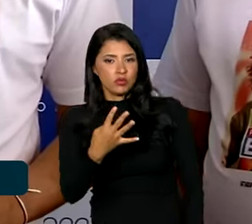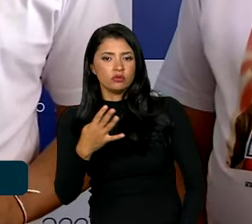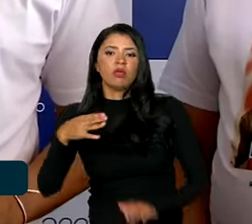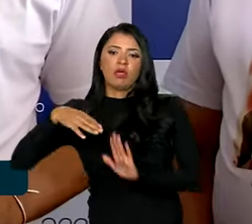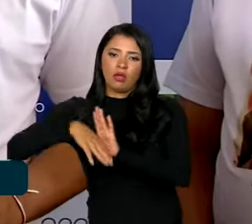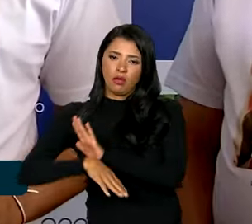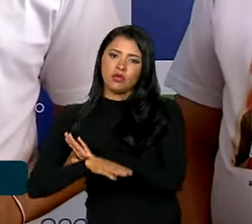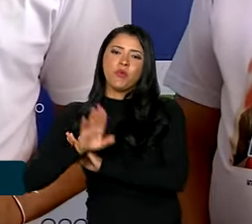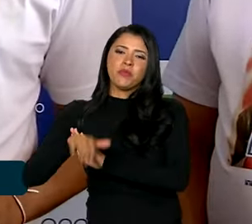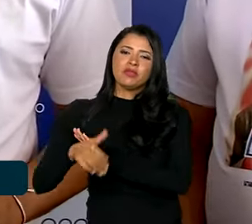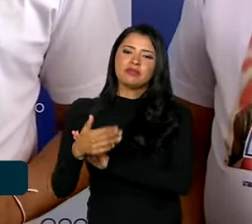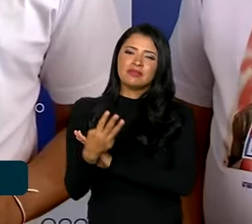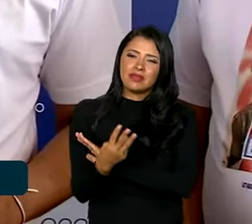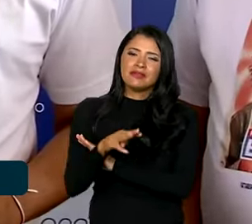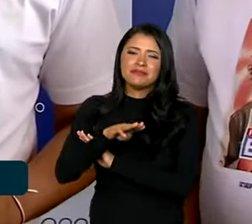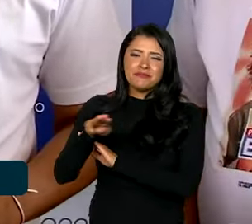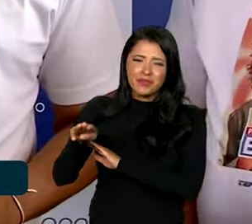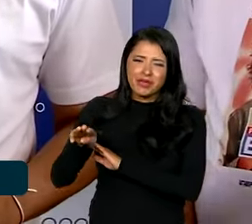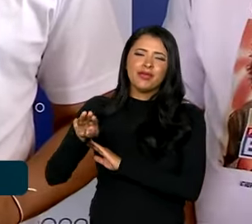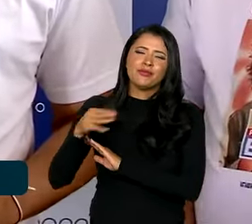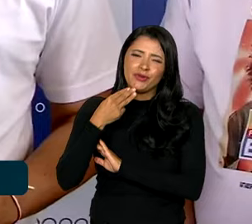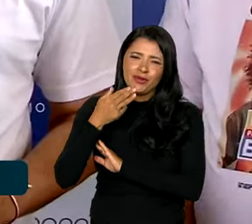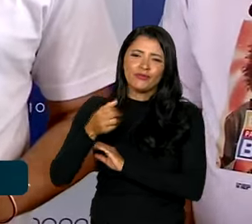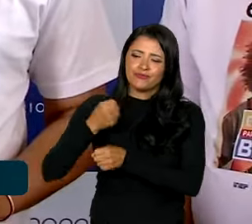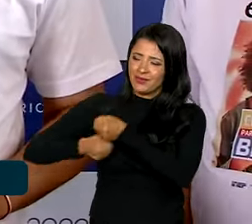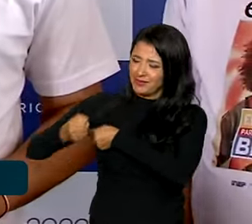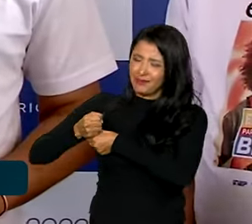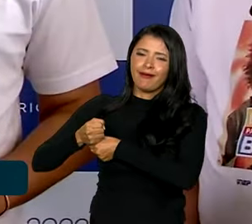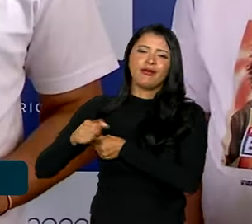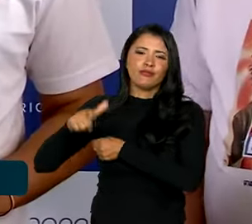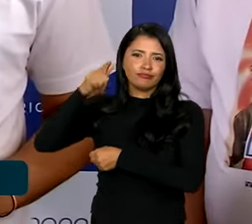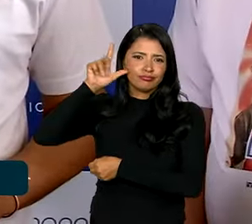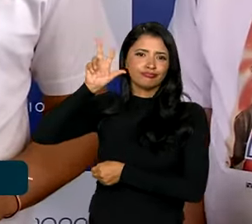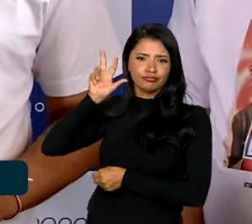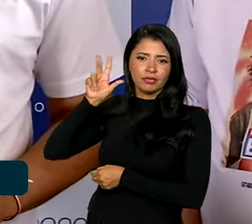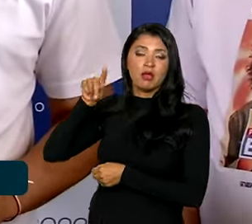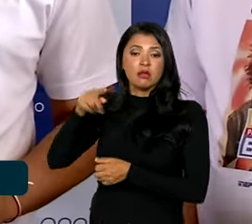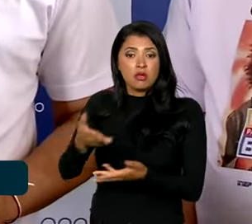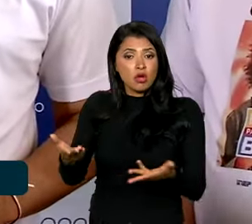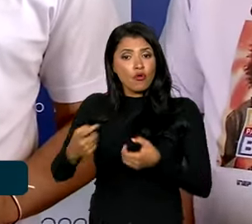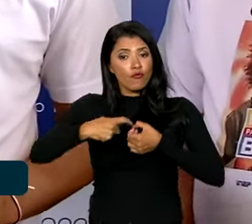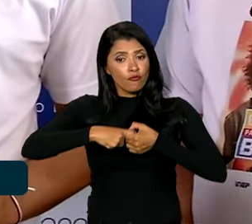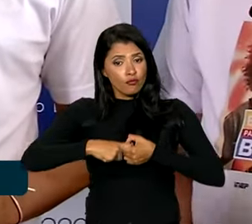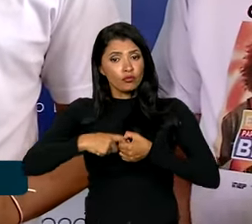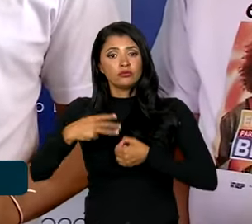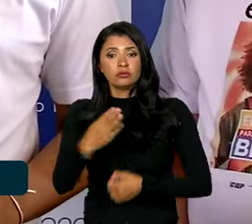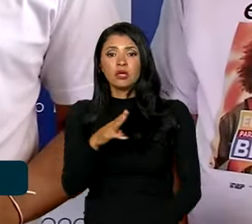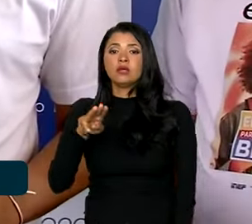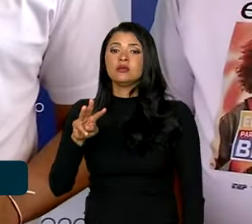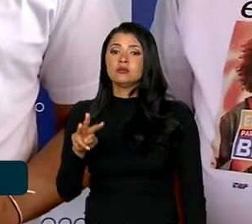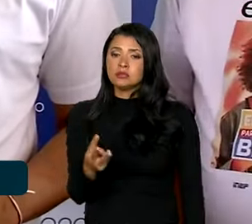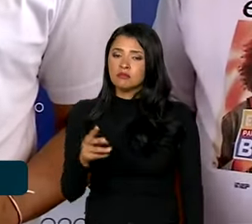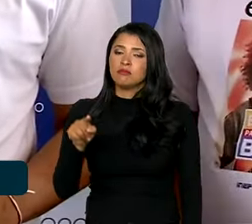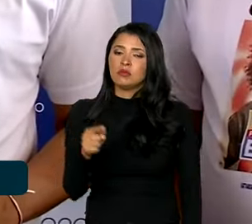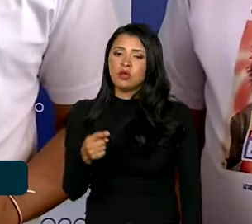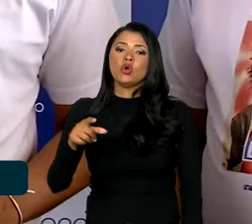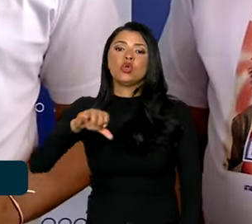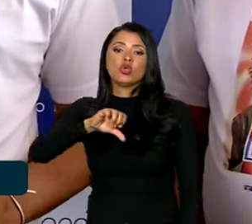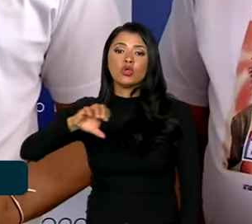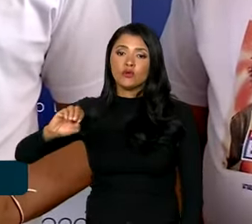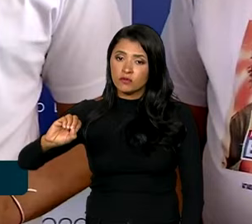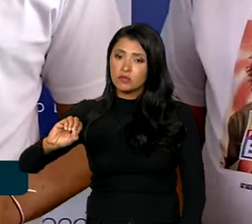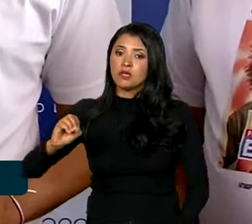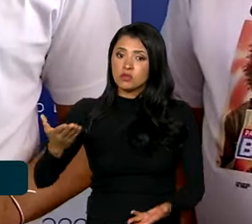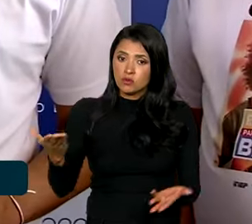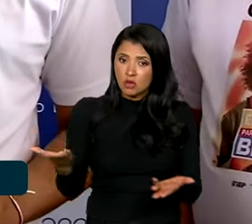menos de 35 milhões no ano passado e no ano retrasado ele agora votou a 3.900 num